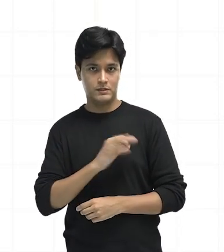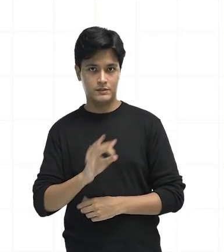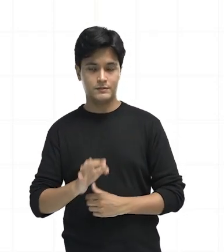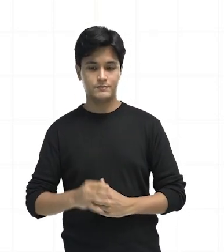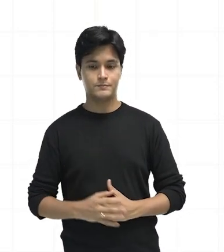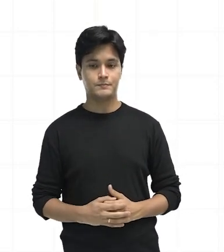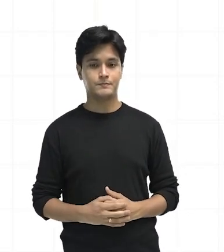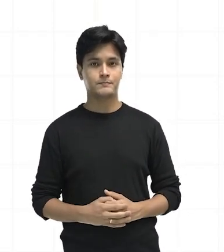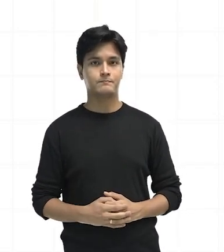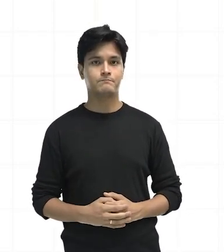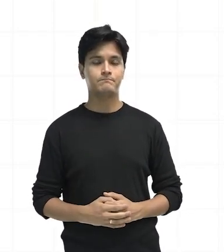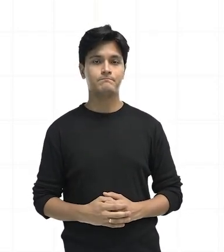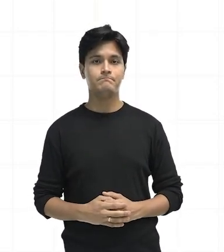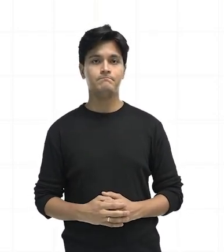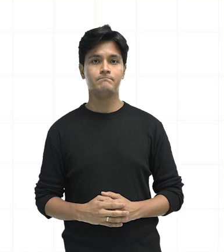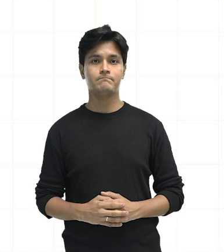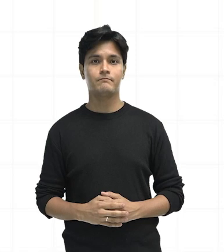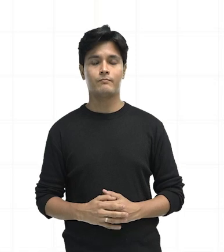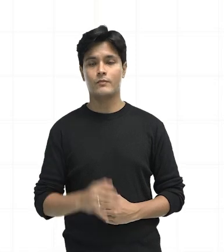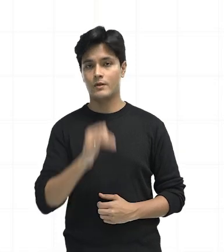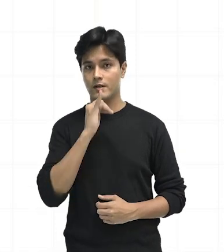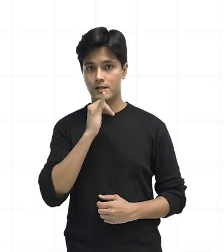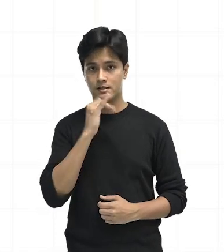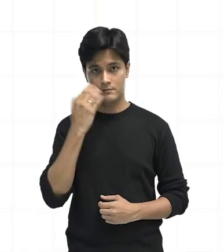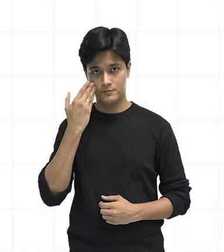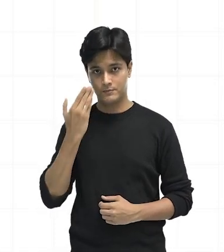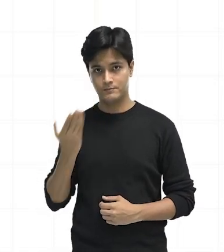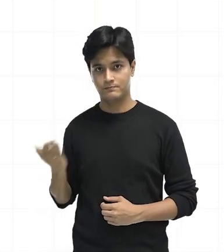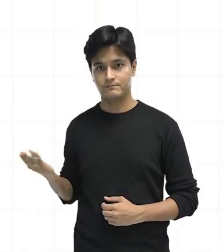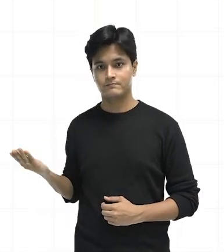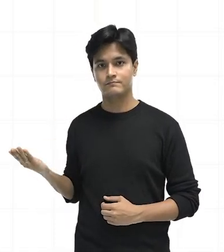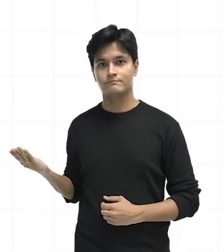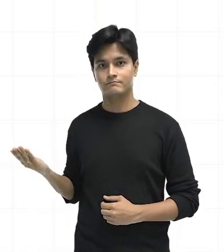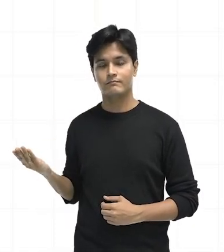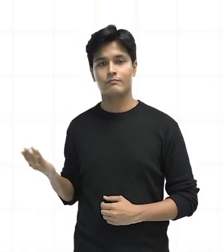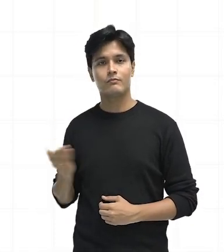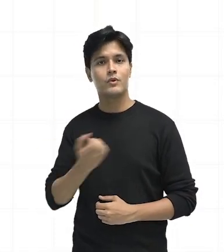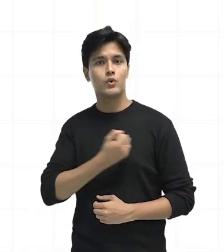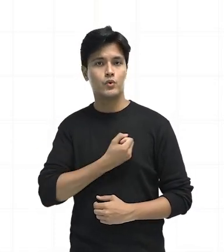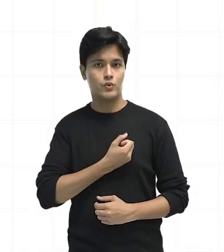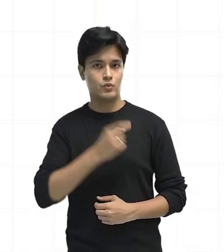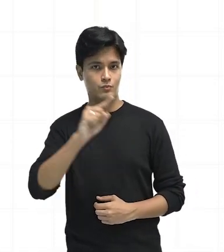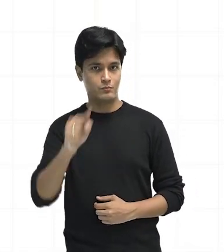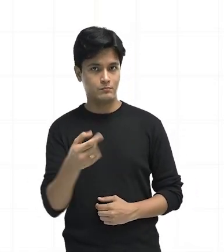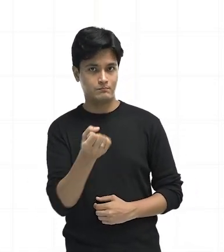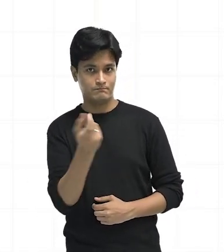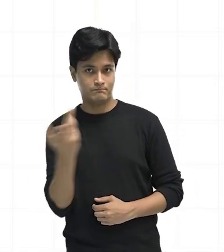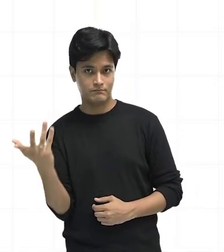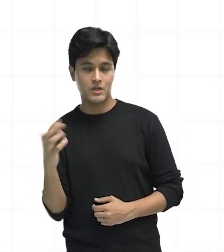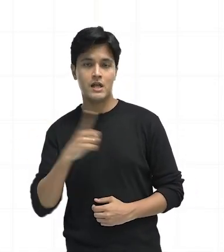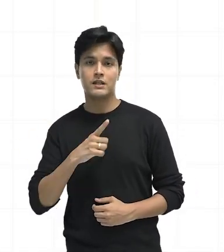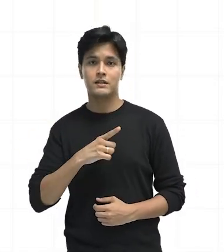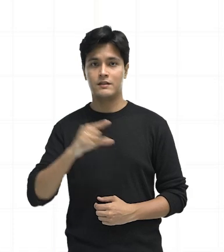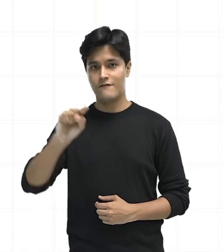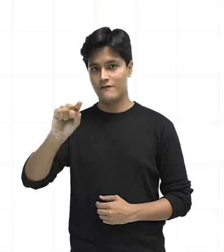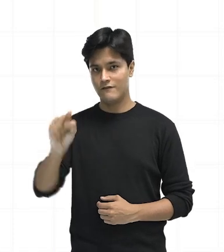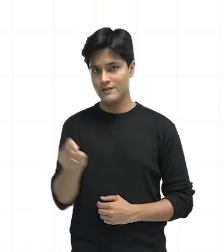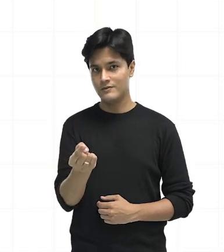nós temos um exemplo, tá, de um número decimal. Veja, a presença aqui da